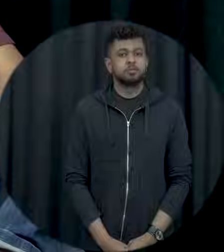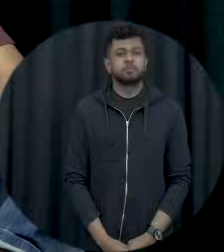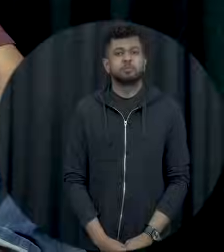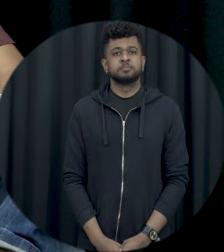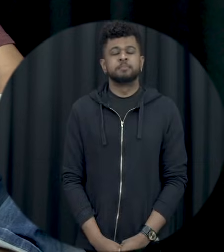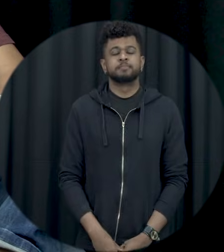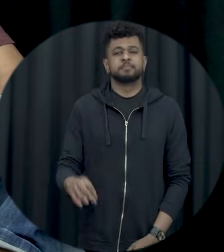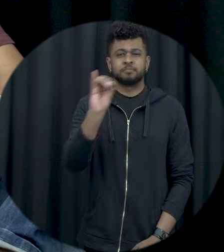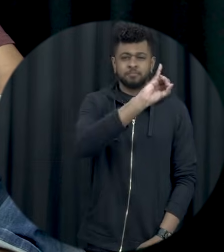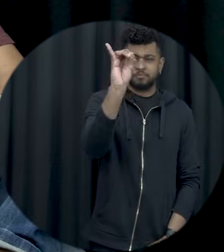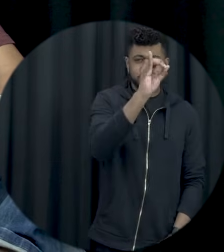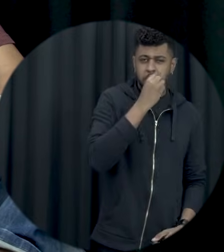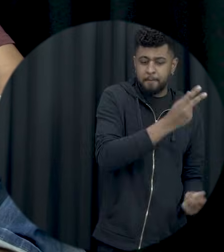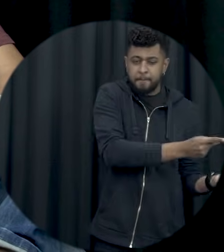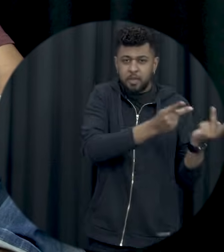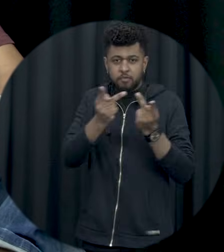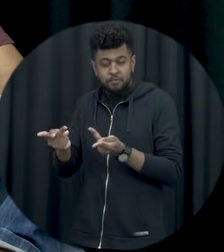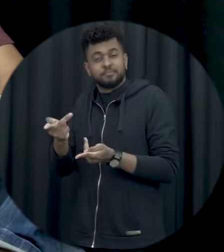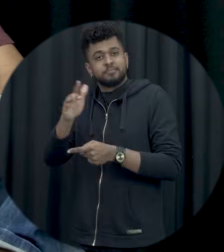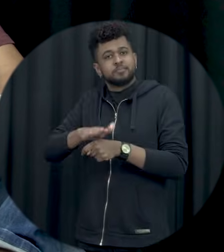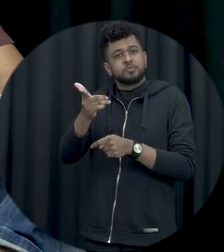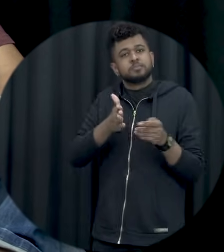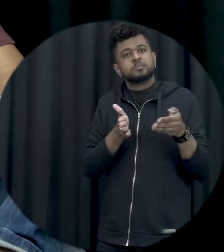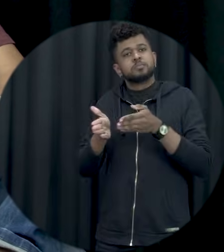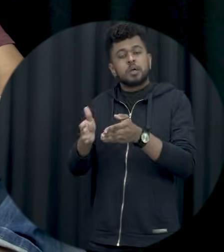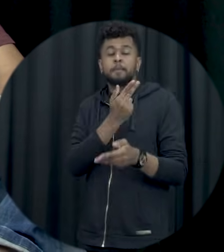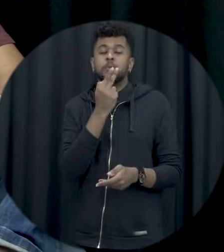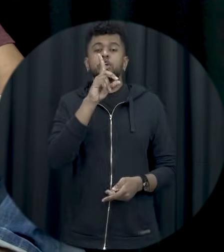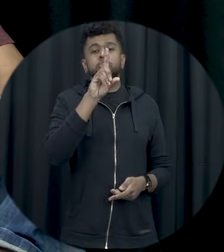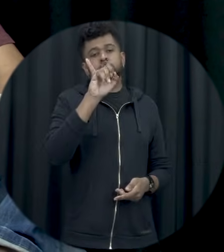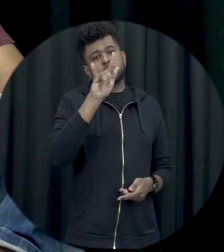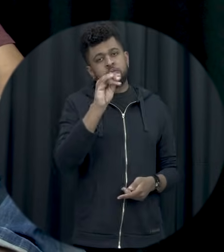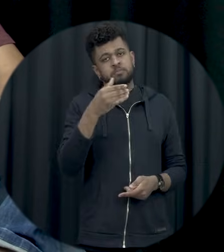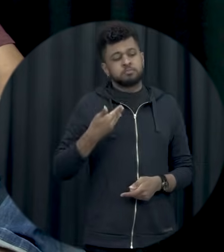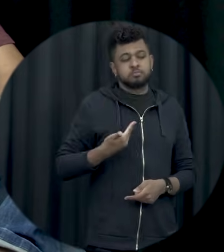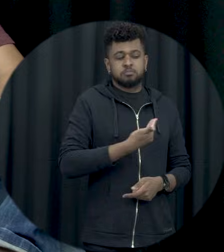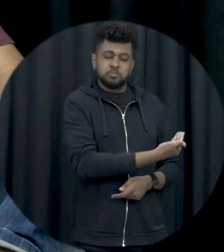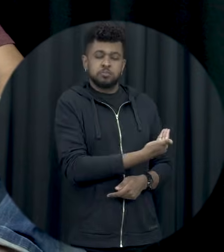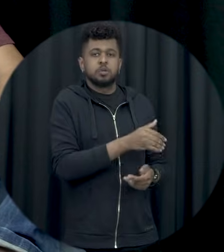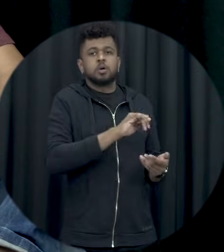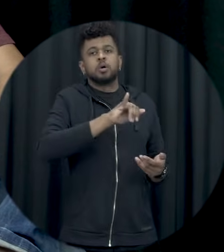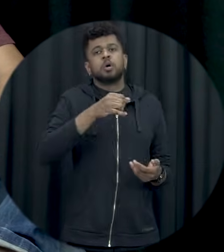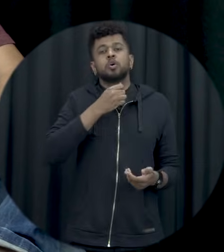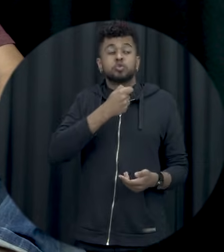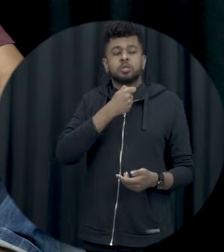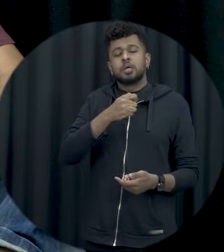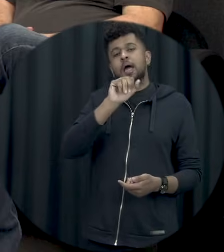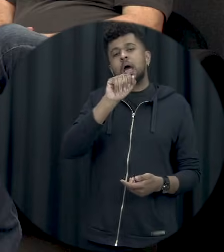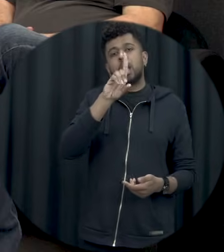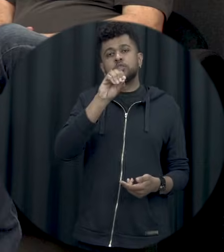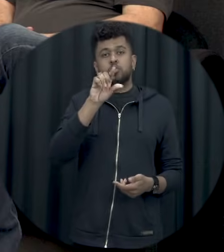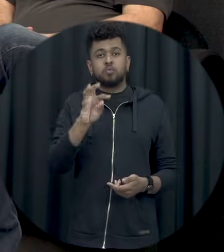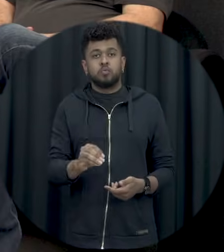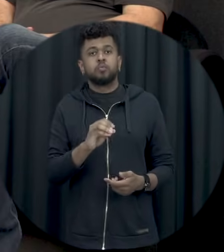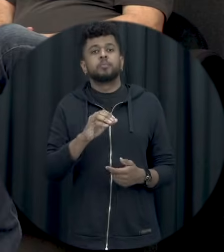Olá, sejam bem-vindos a mais um Trajetórias. Eu sou Diego Flores, ao lado do meu colega de entrevistas, o jornalista Adolfo Vaz. Vamos entrevistar